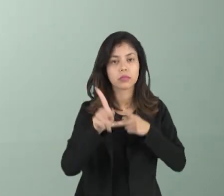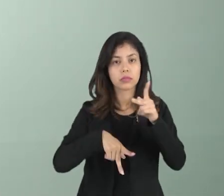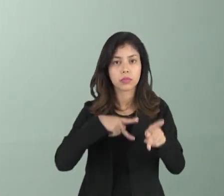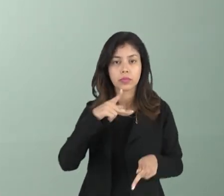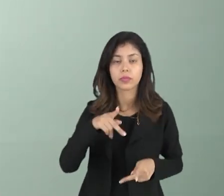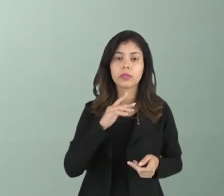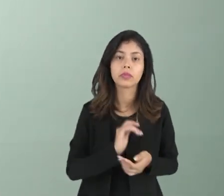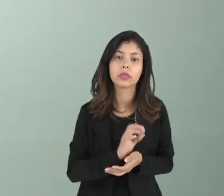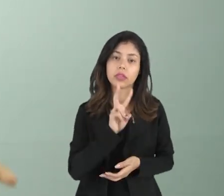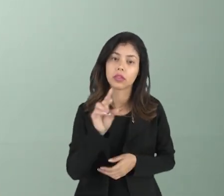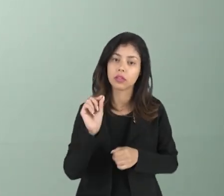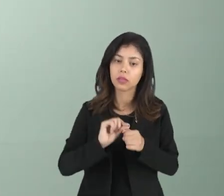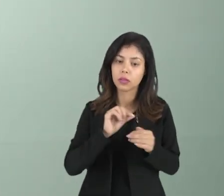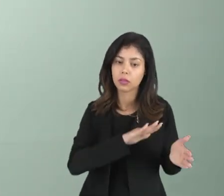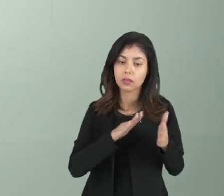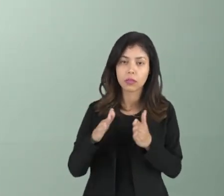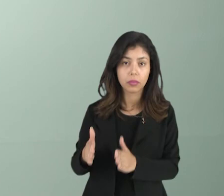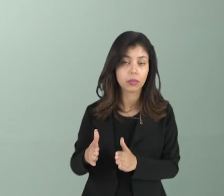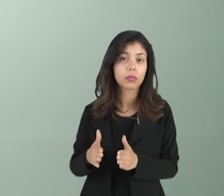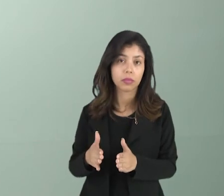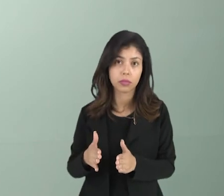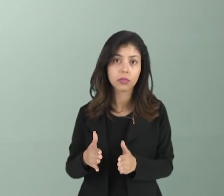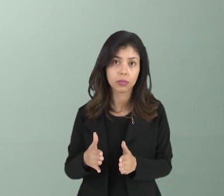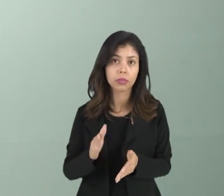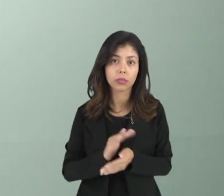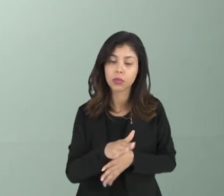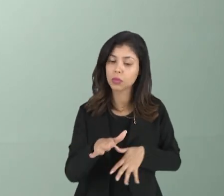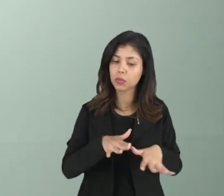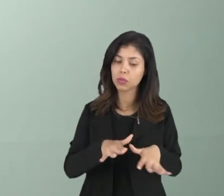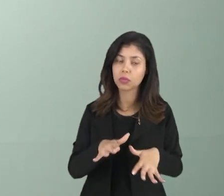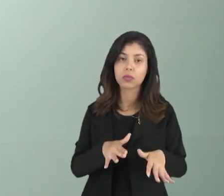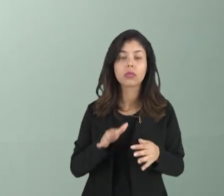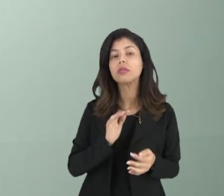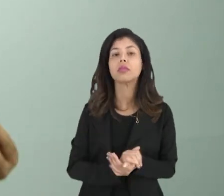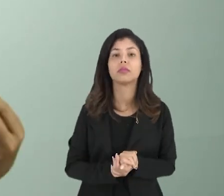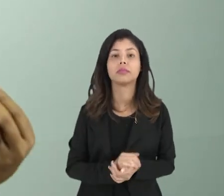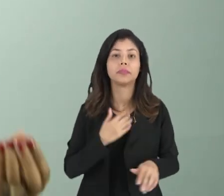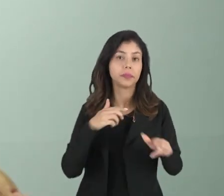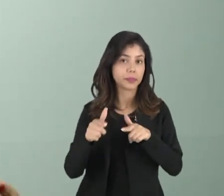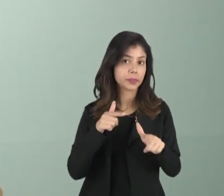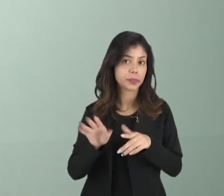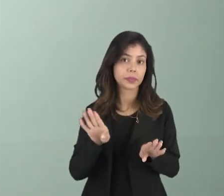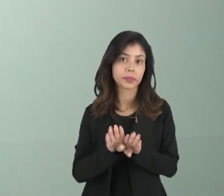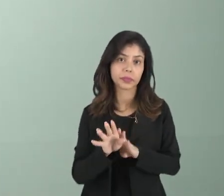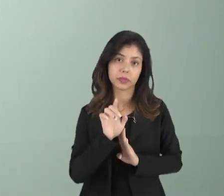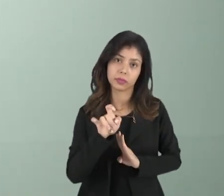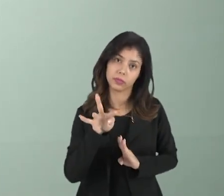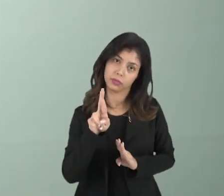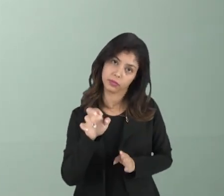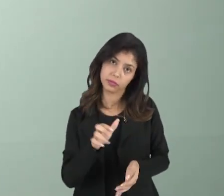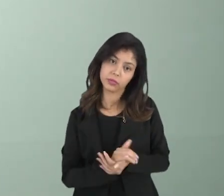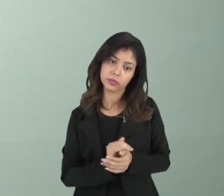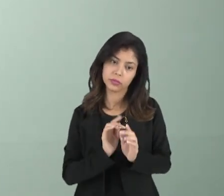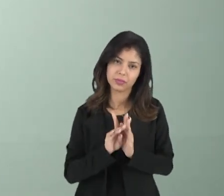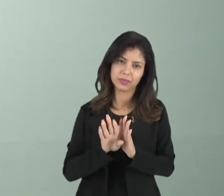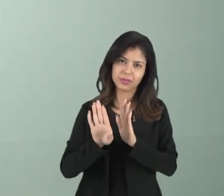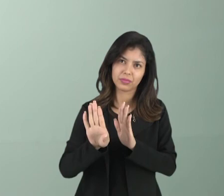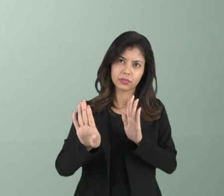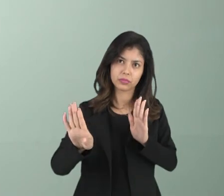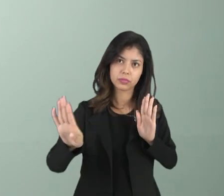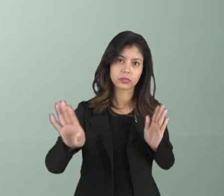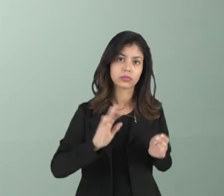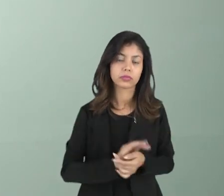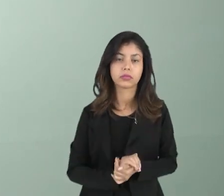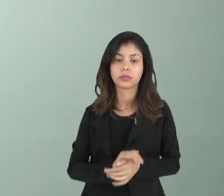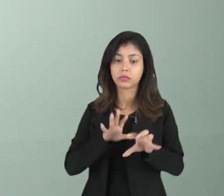né? Que vai fazer parte desse movimento, né? Os trabalhadores, a elite, depois ela vai se afastando, né? E